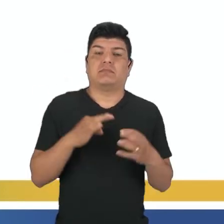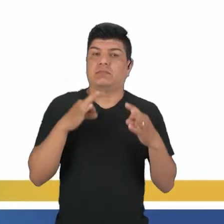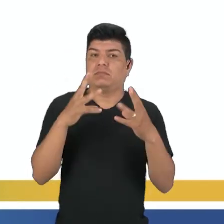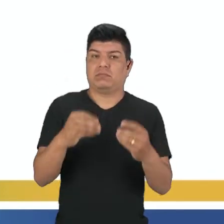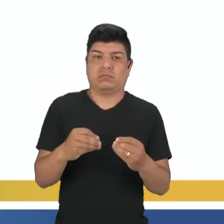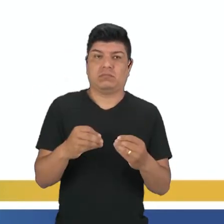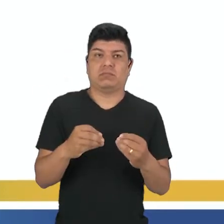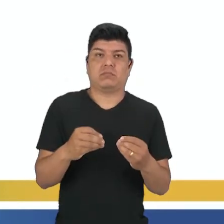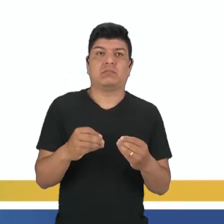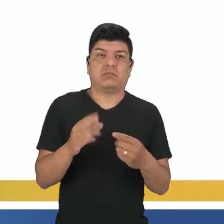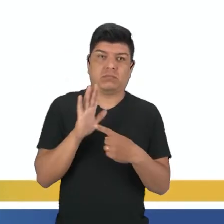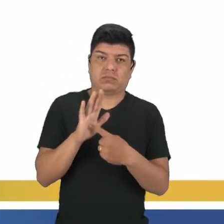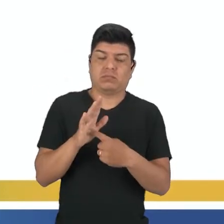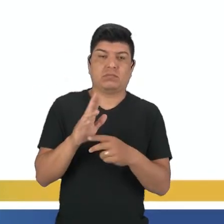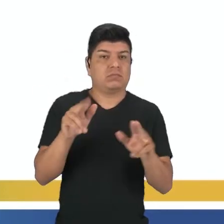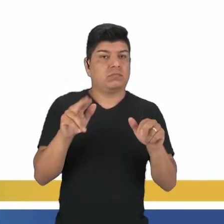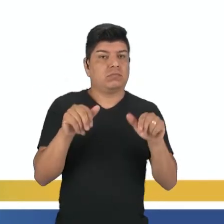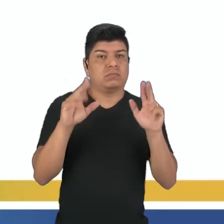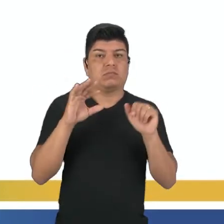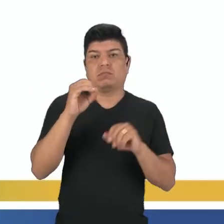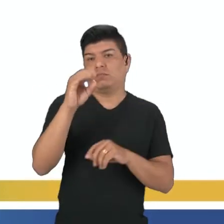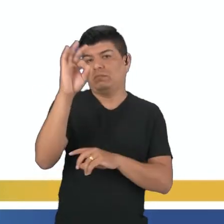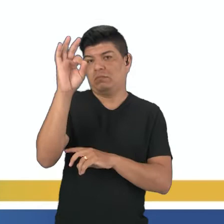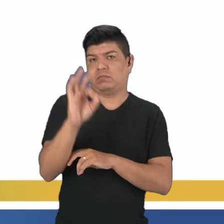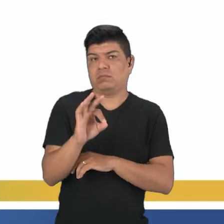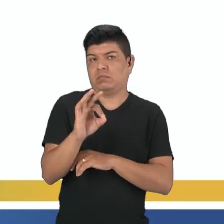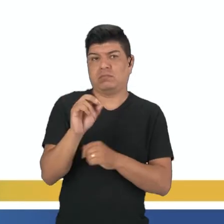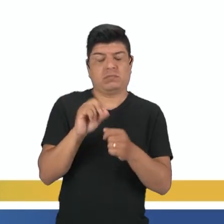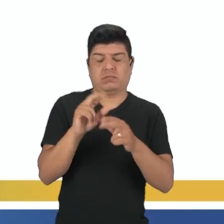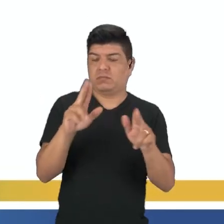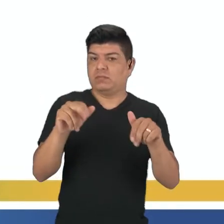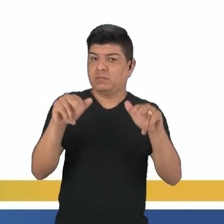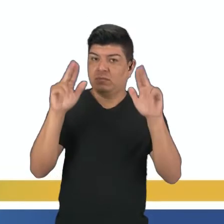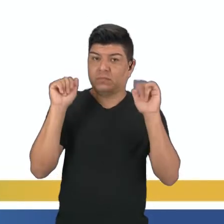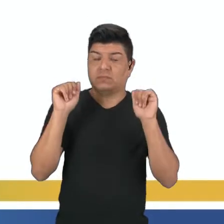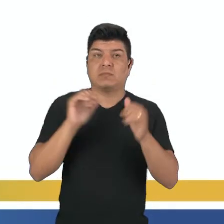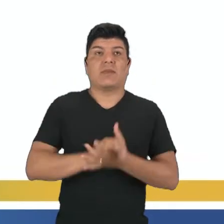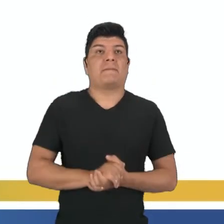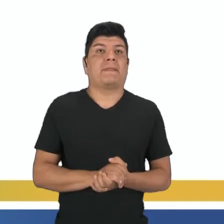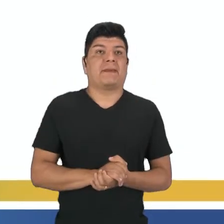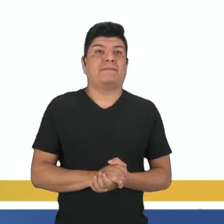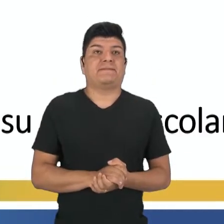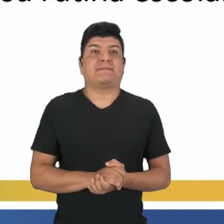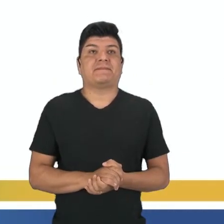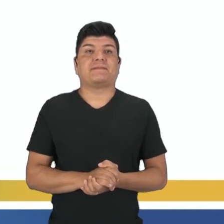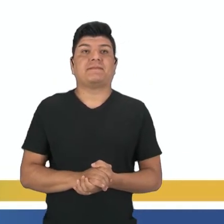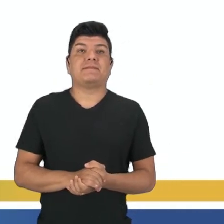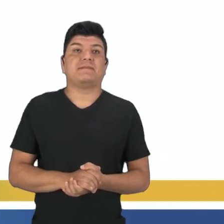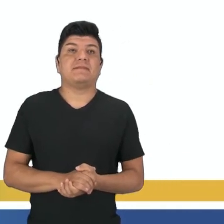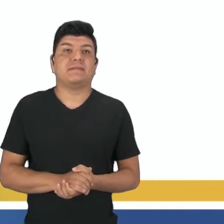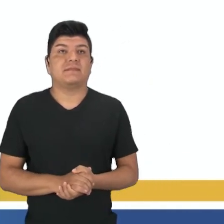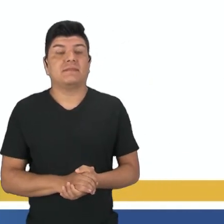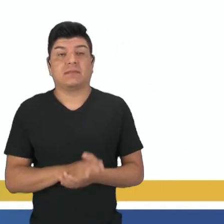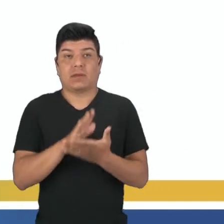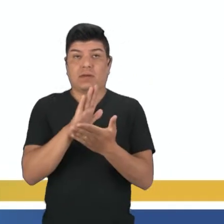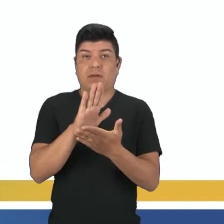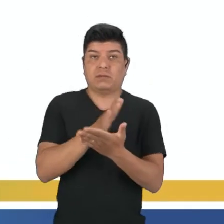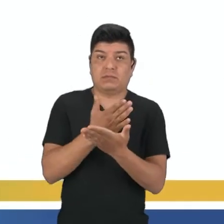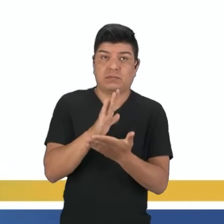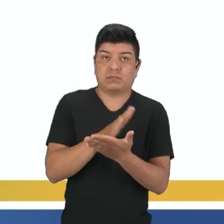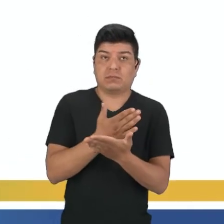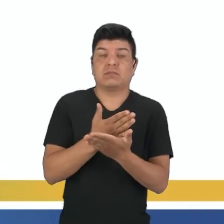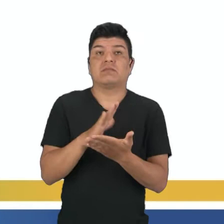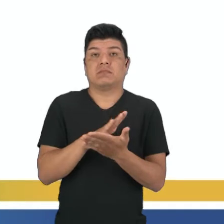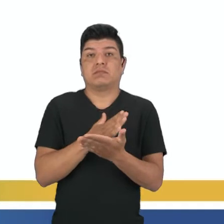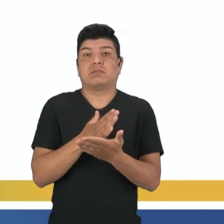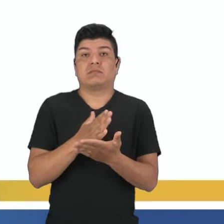totalidade determinada. Nunca é 0%, não faz nunca atividade, né? E aí temos alguns